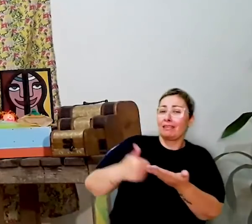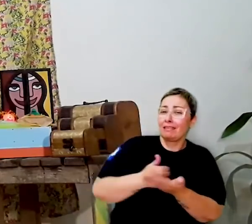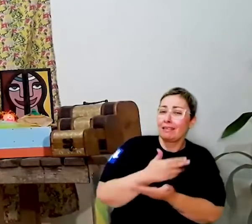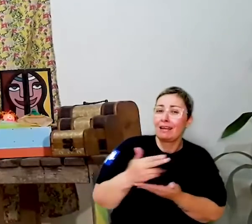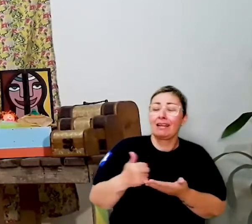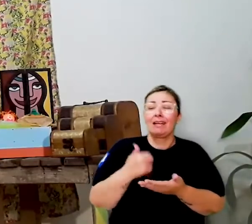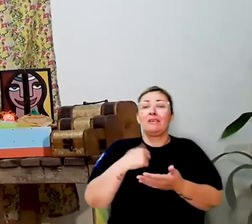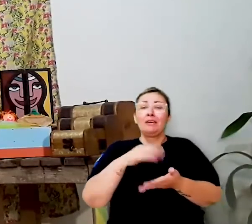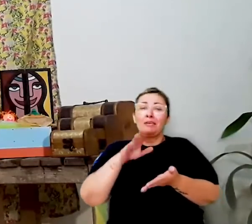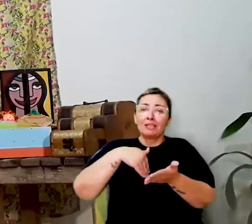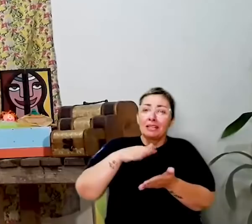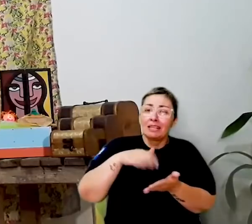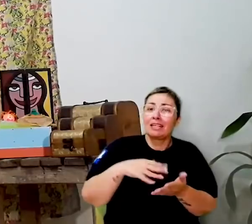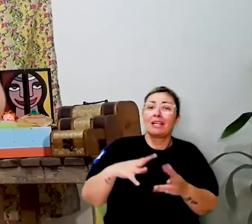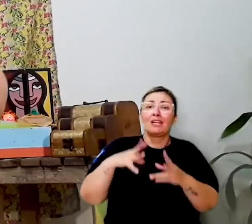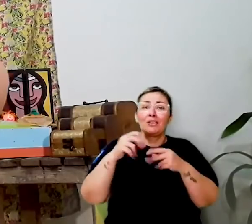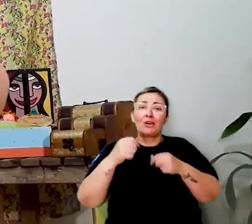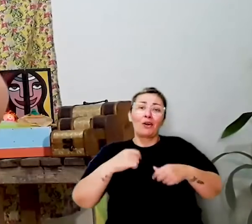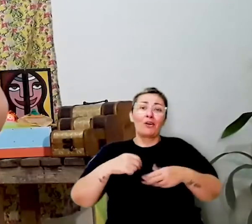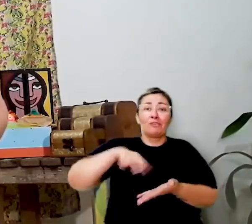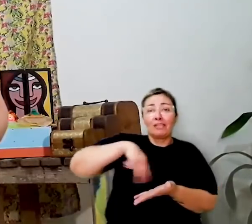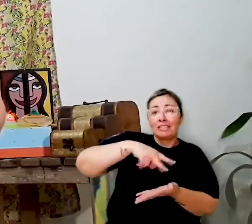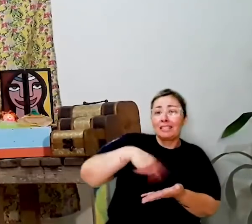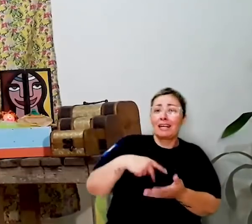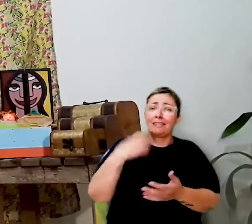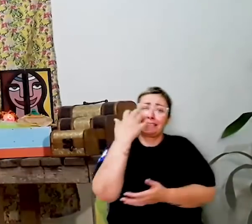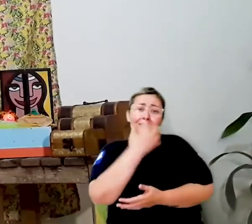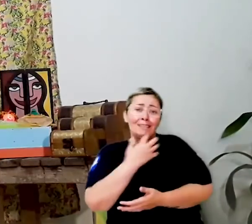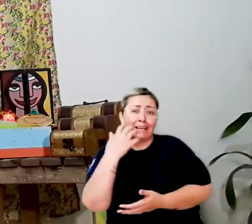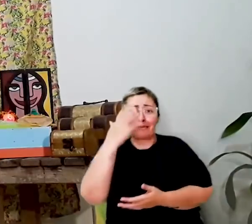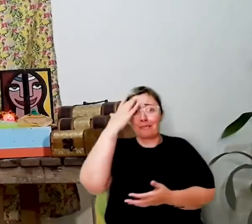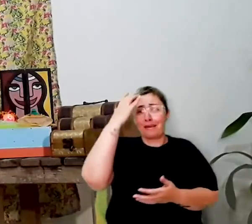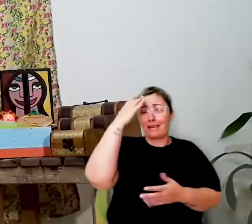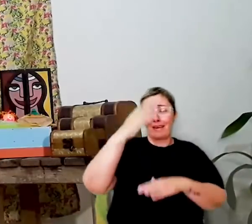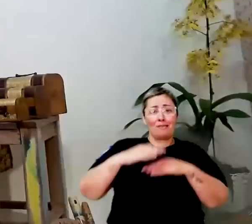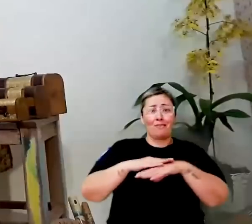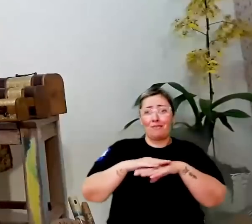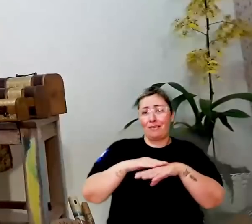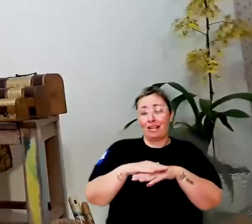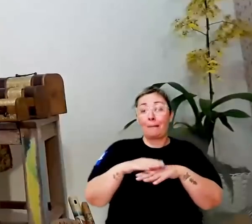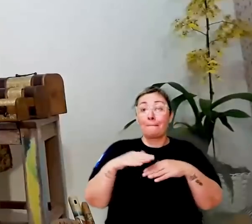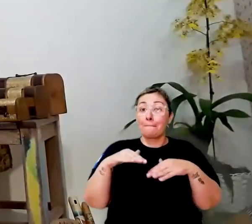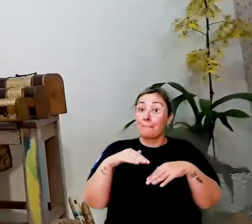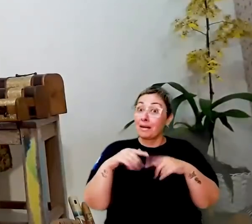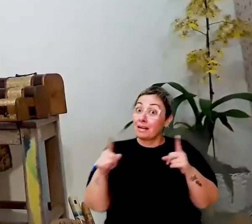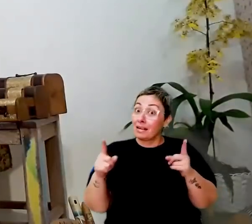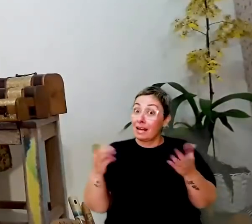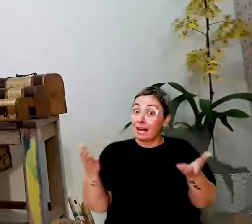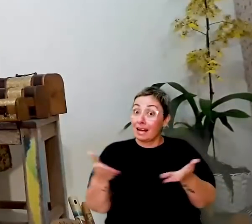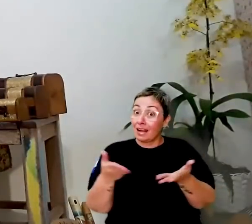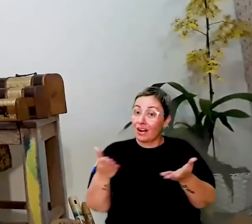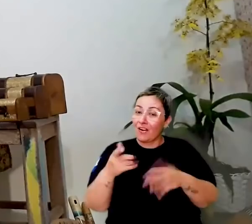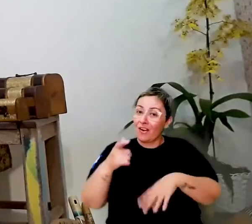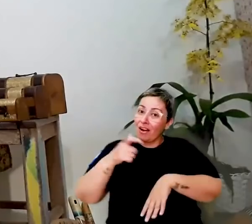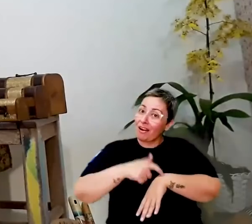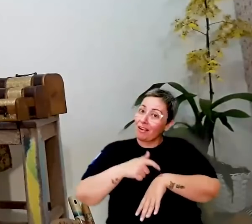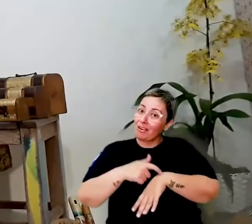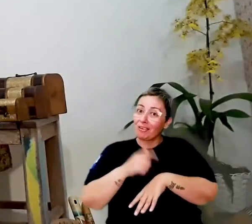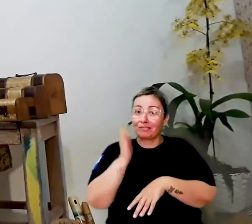amanhã você pinta, amanhã você dança, amanhã você canta, amanhã você conversa. Mas agora tá na hora de